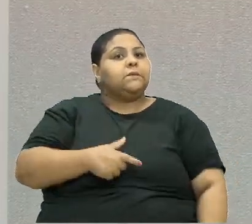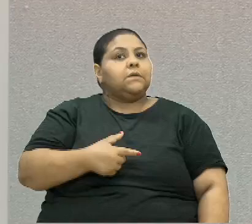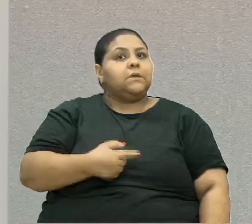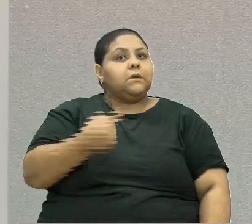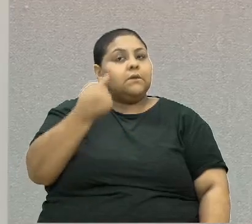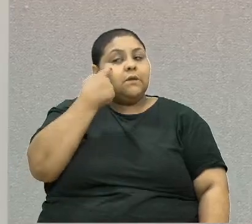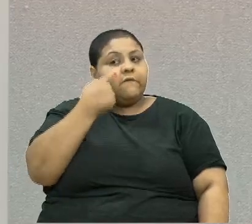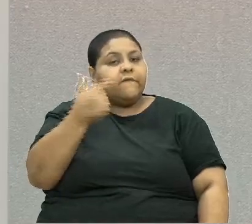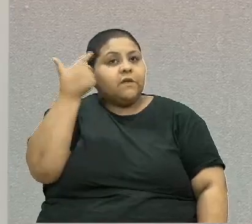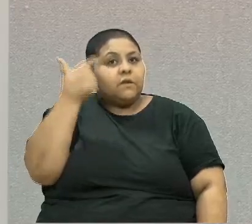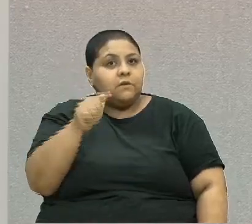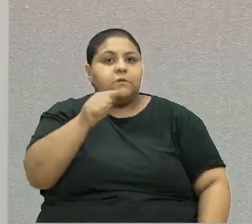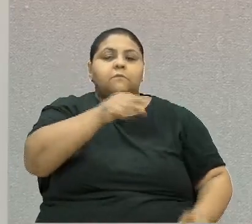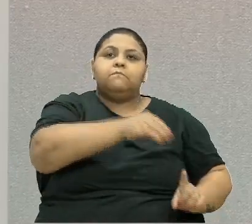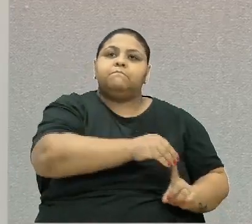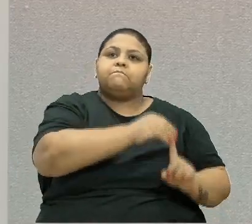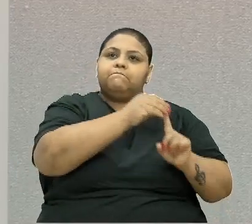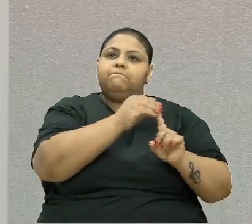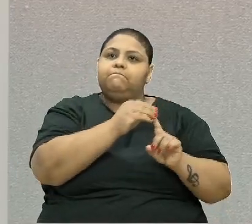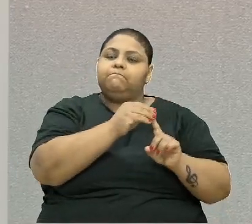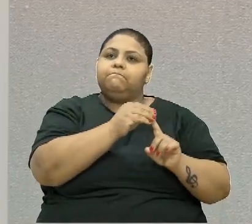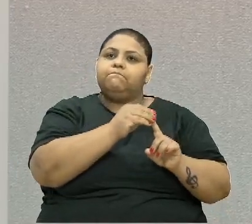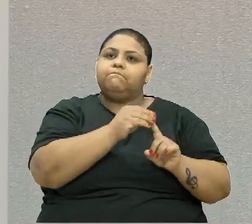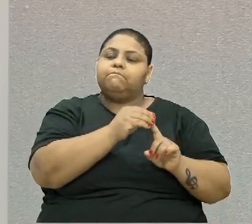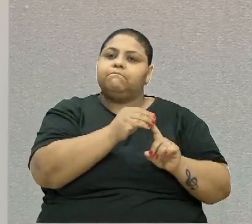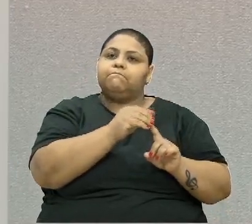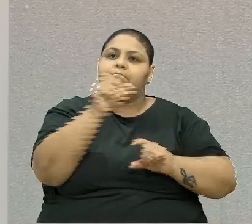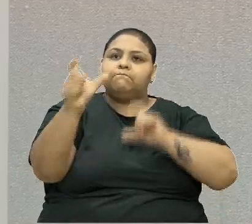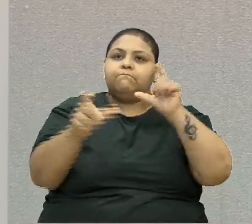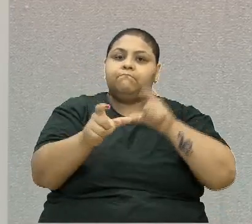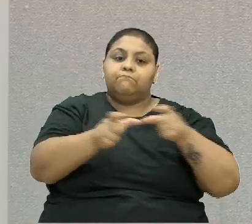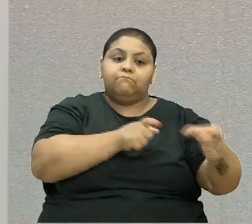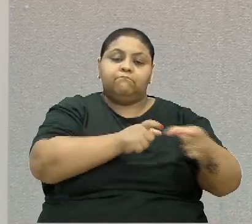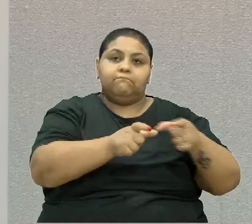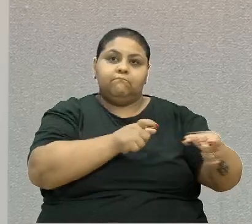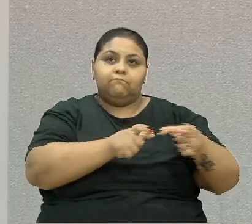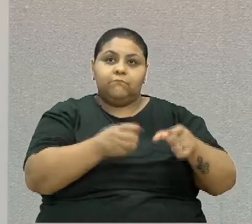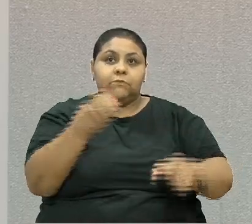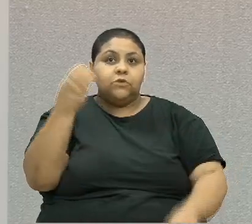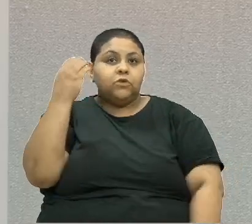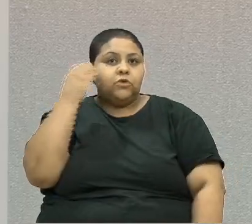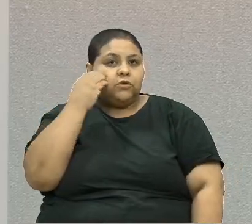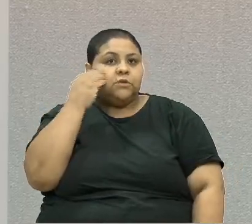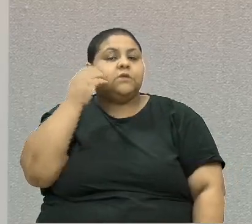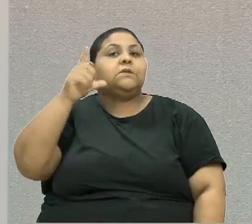e principalmente das partes que fazem o controle do patrimônio público. Quando é interesse